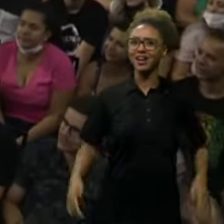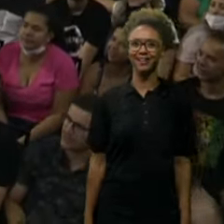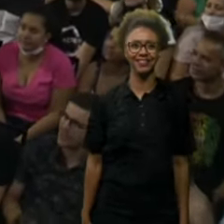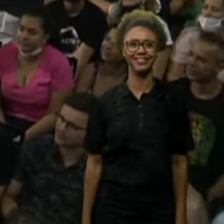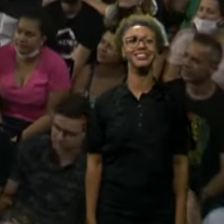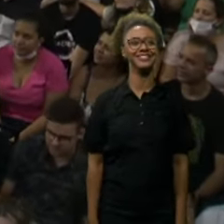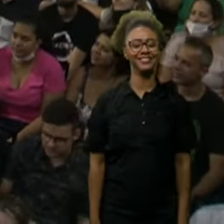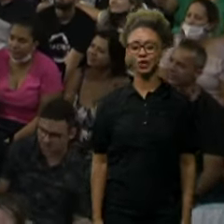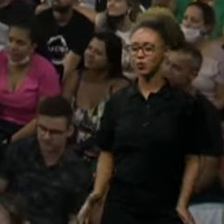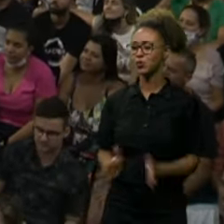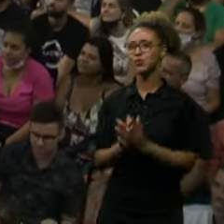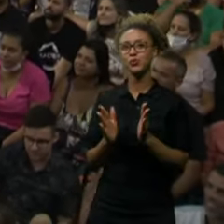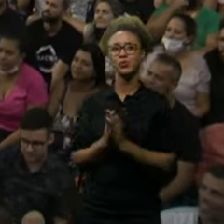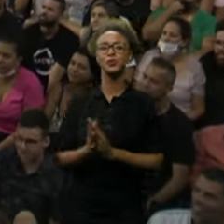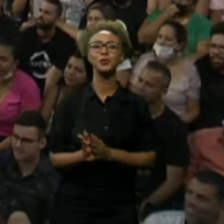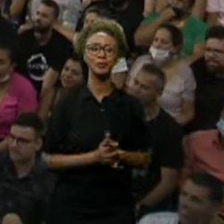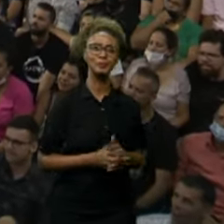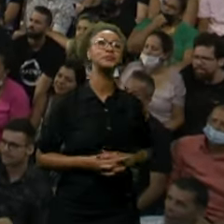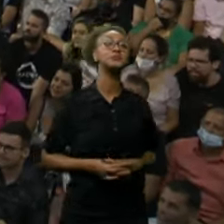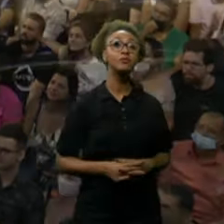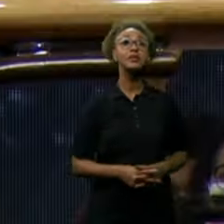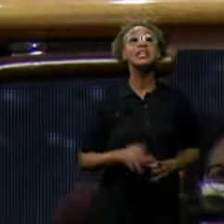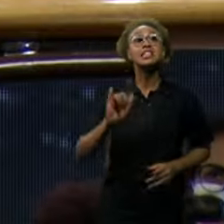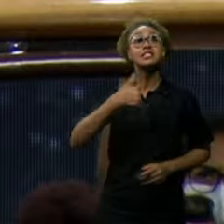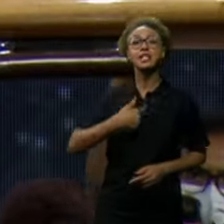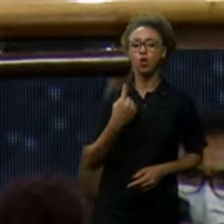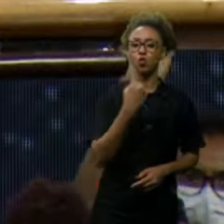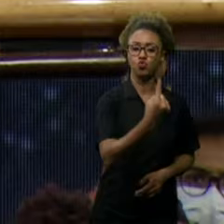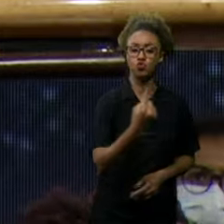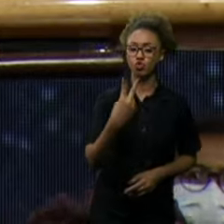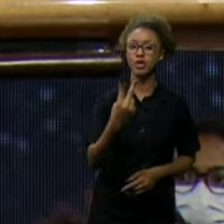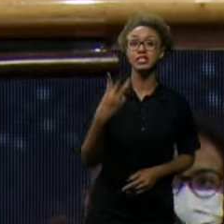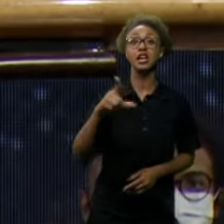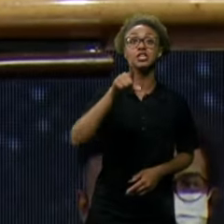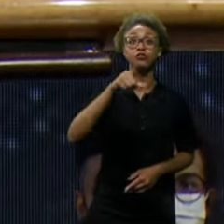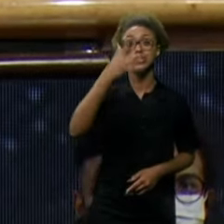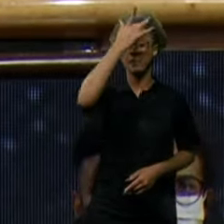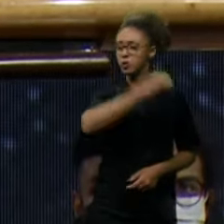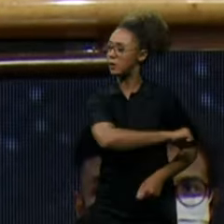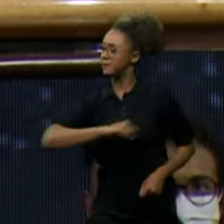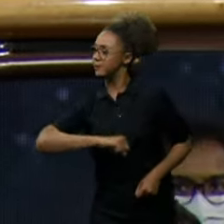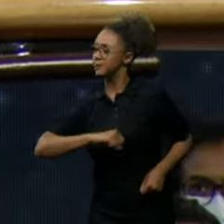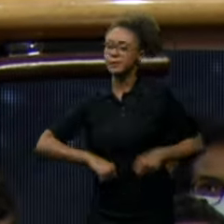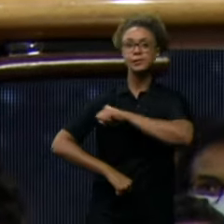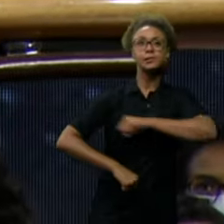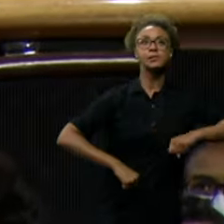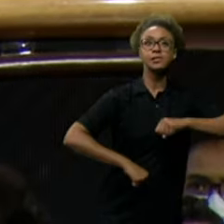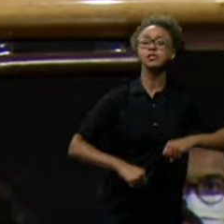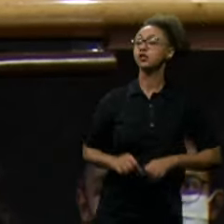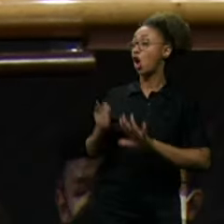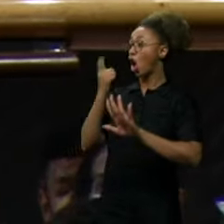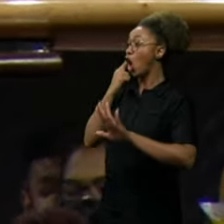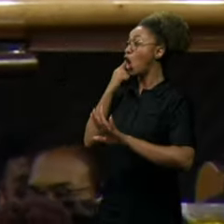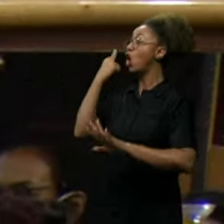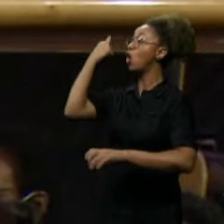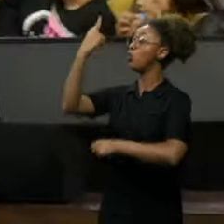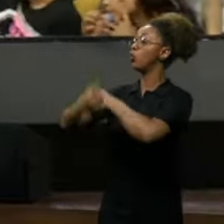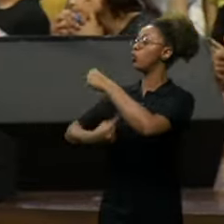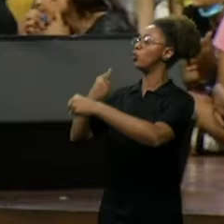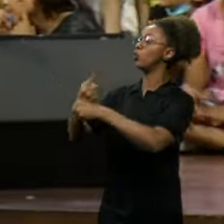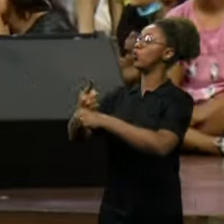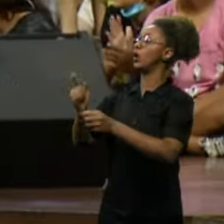borra o meu Deus do céu Quando eu descer três você vai estar conte o número de alguém vai dizer assim ó um ano